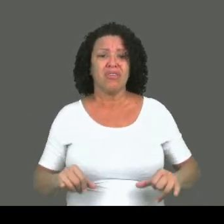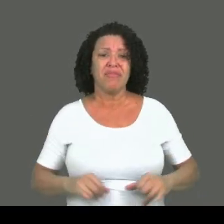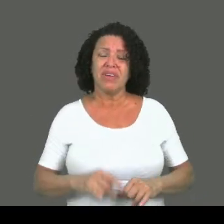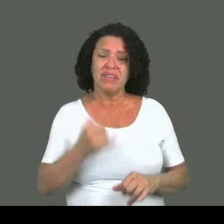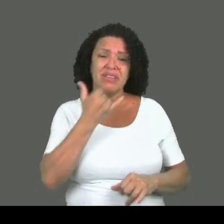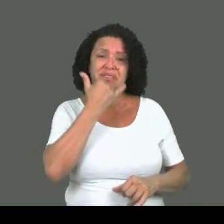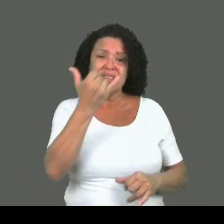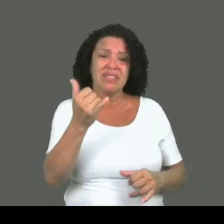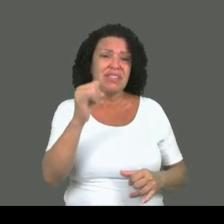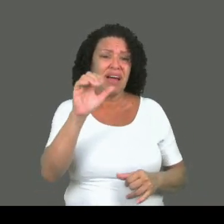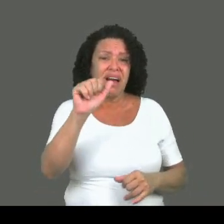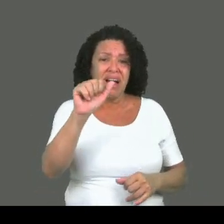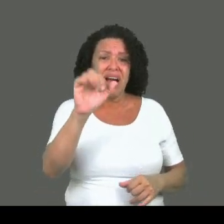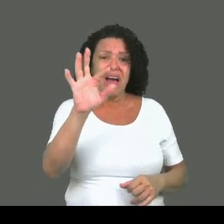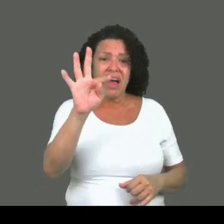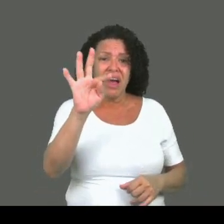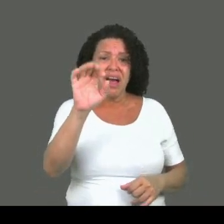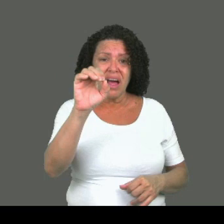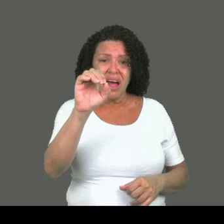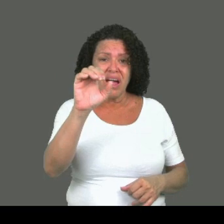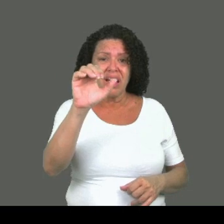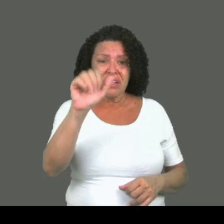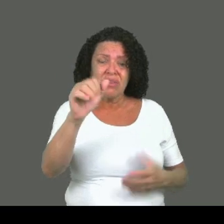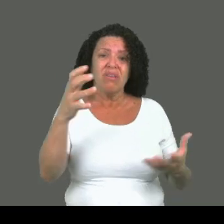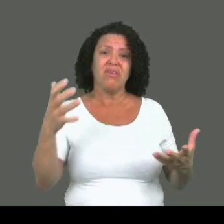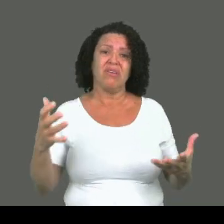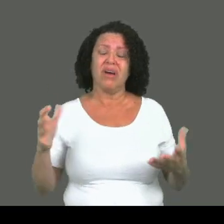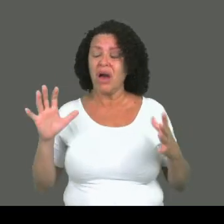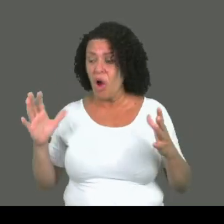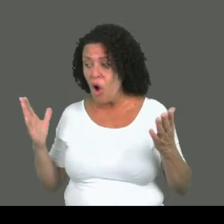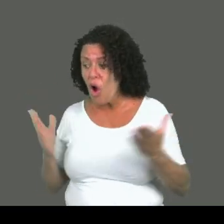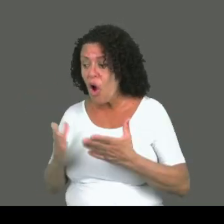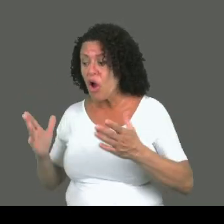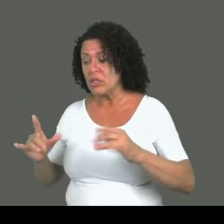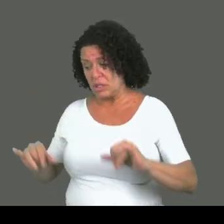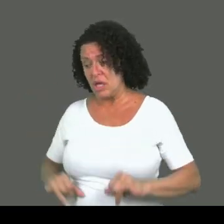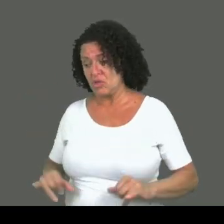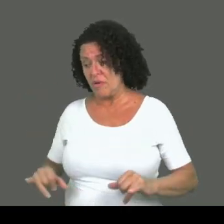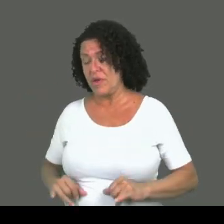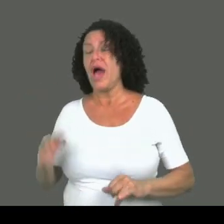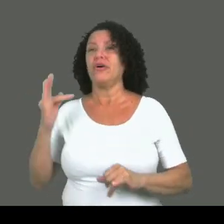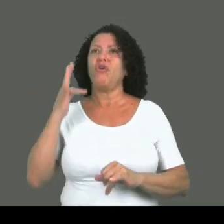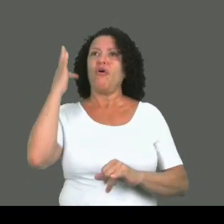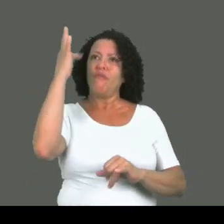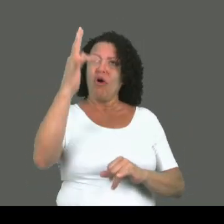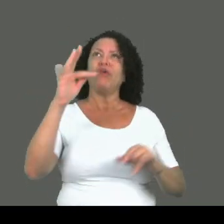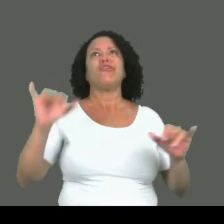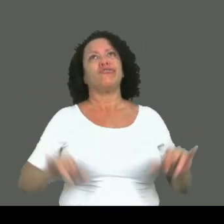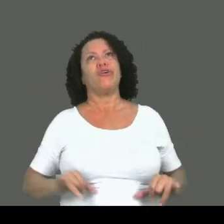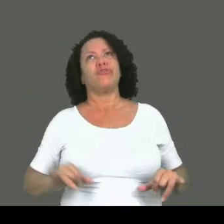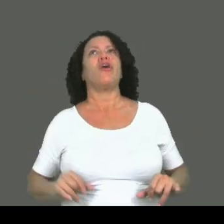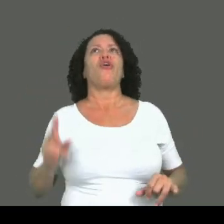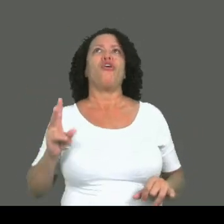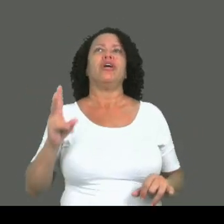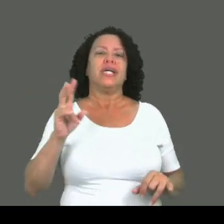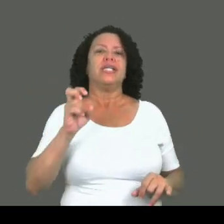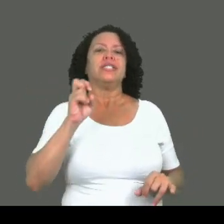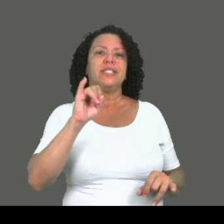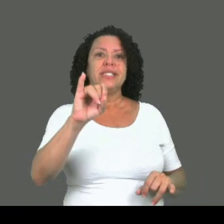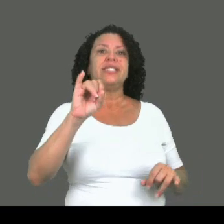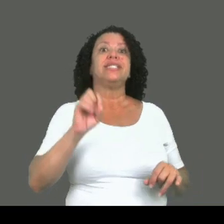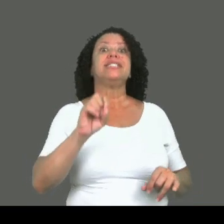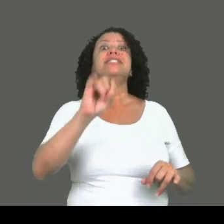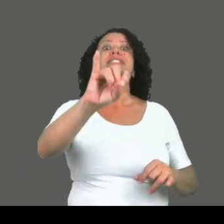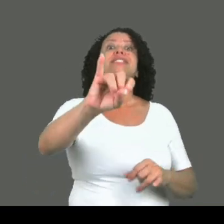Então, na verdade, ou a gente está sofrendo agora e depois que acontecer, se realmente